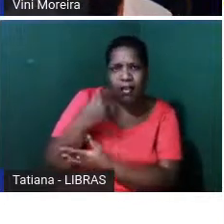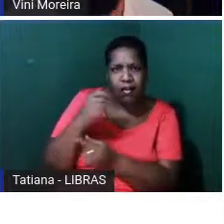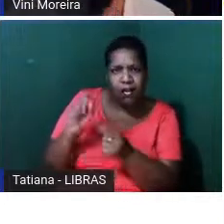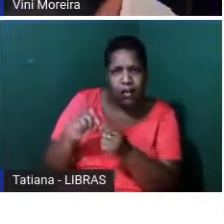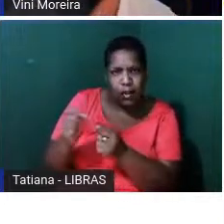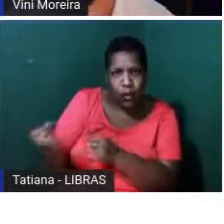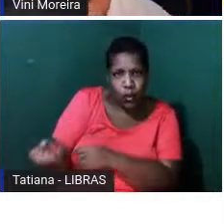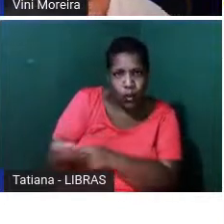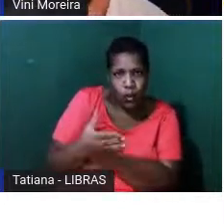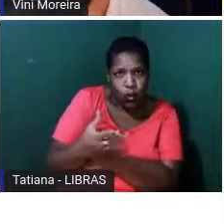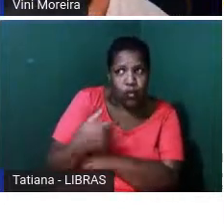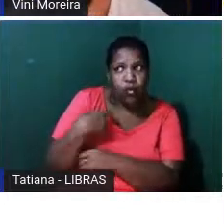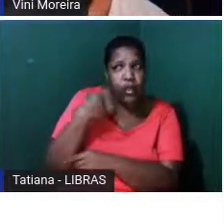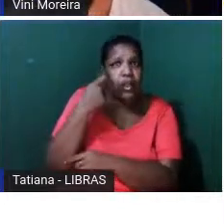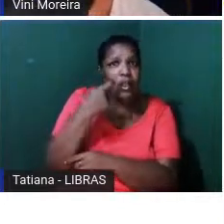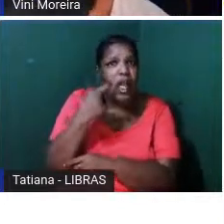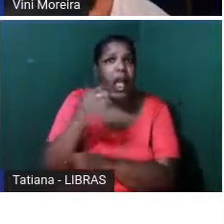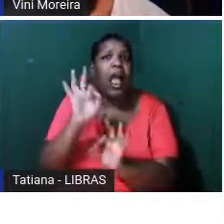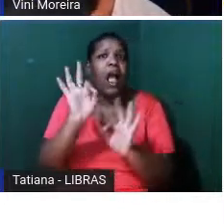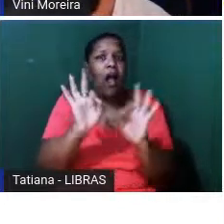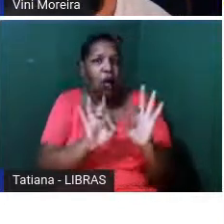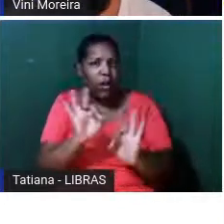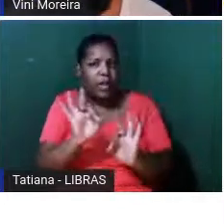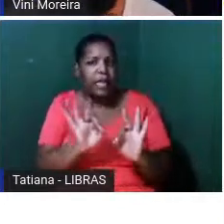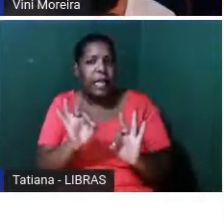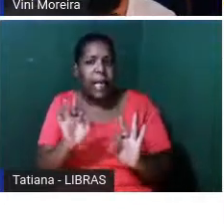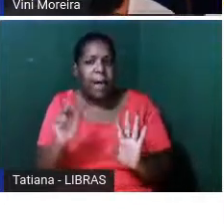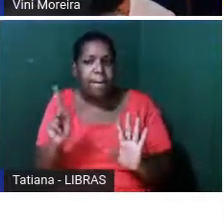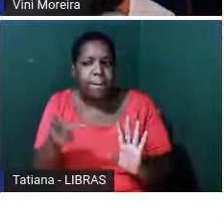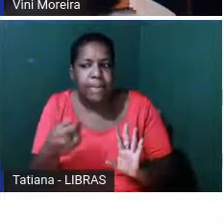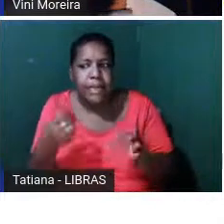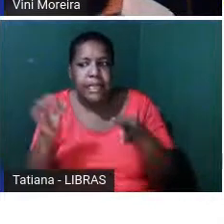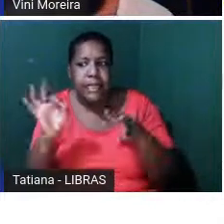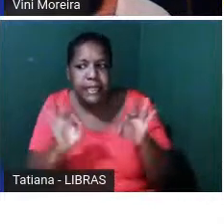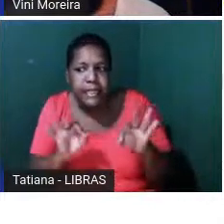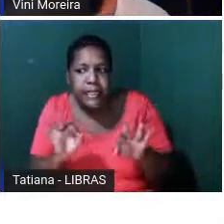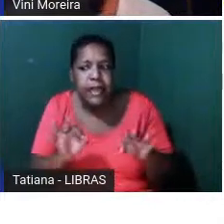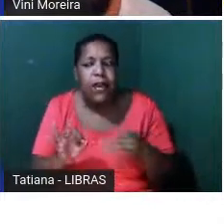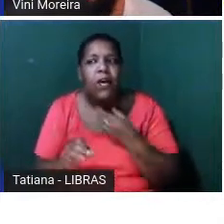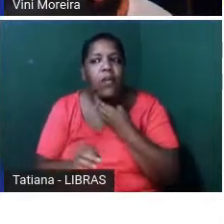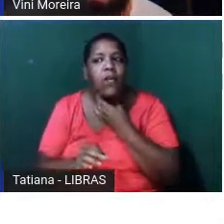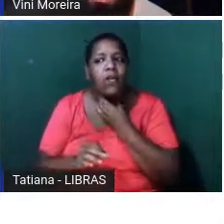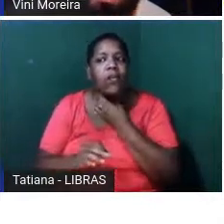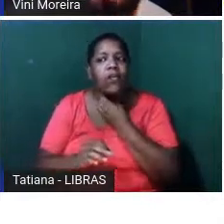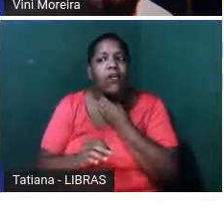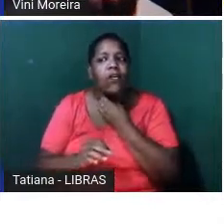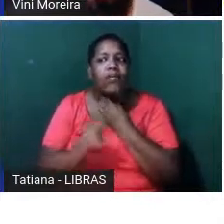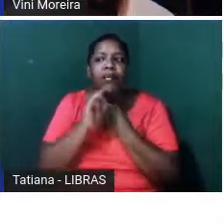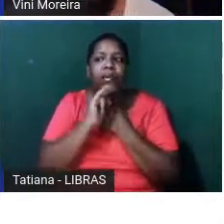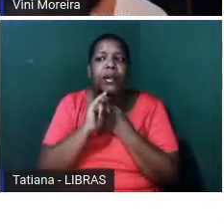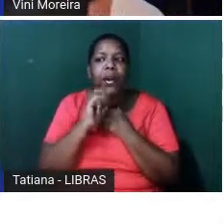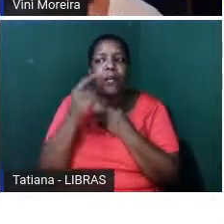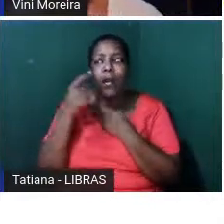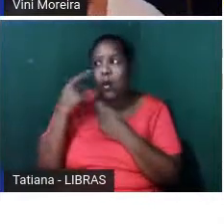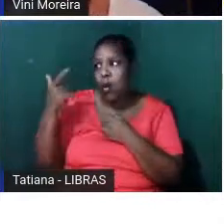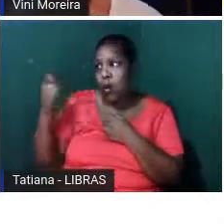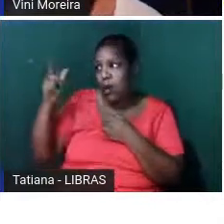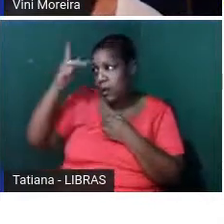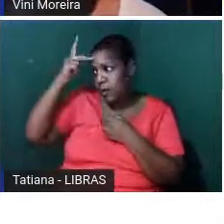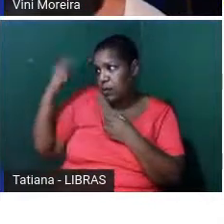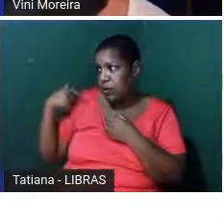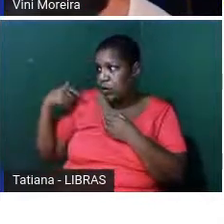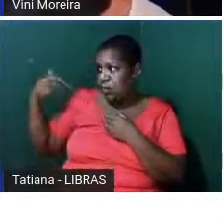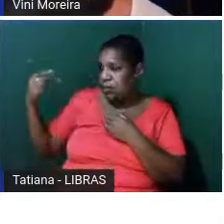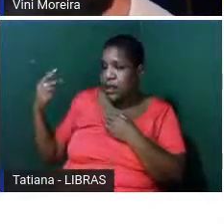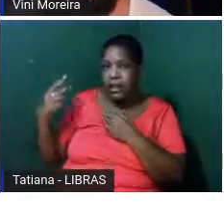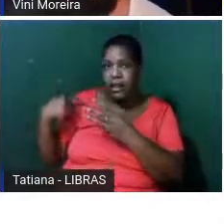novo você vai tentar conseguir consertar então se você por exemplo tivesse outra pessoa uma terceira